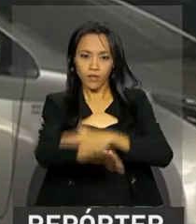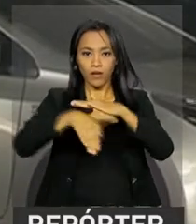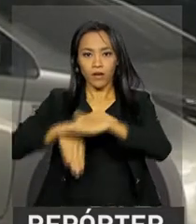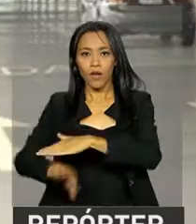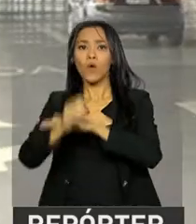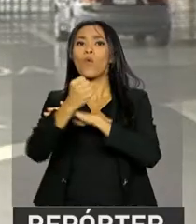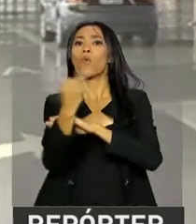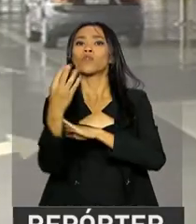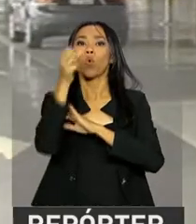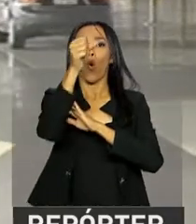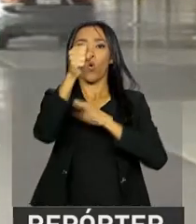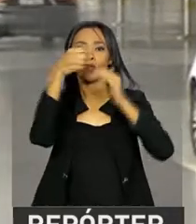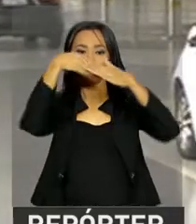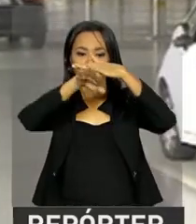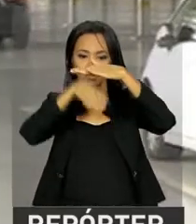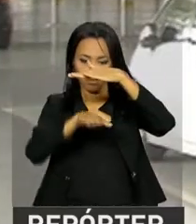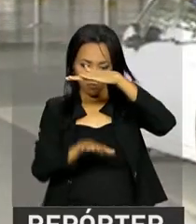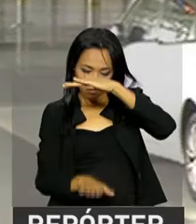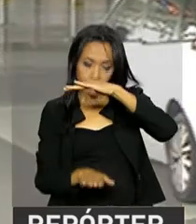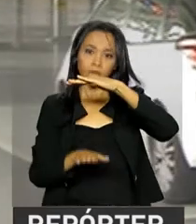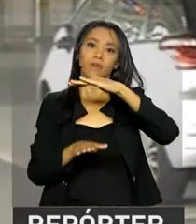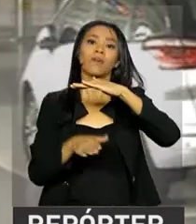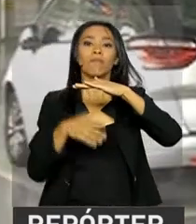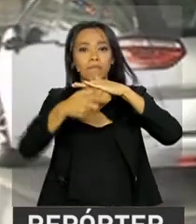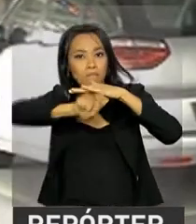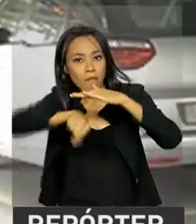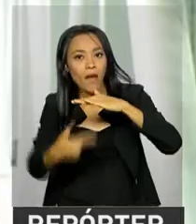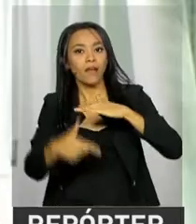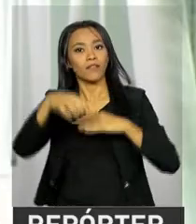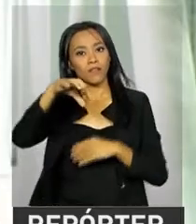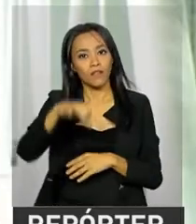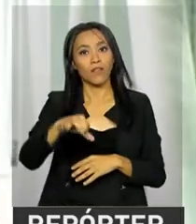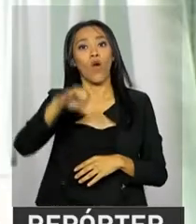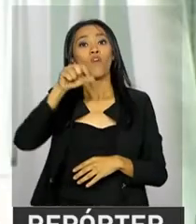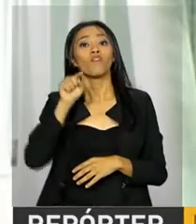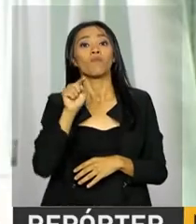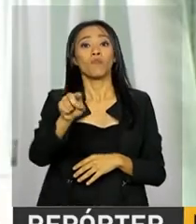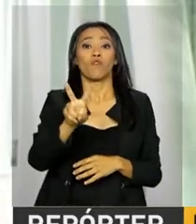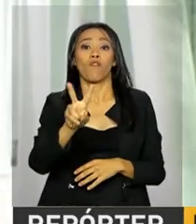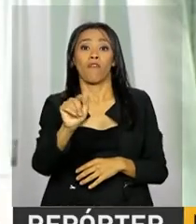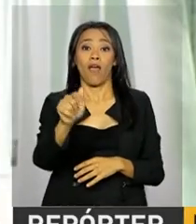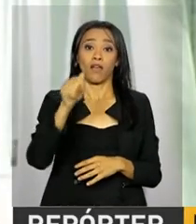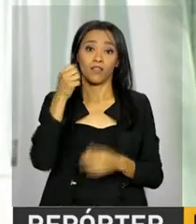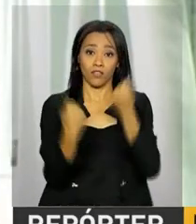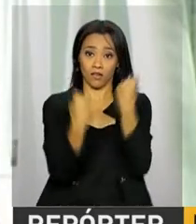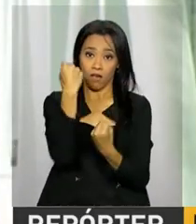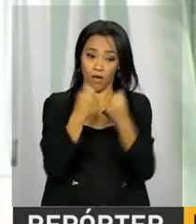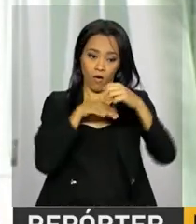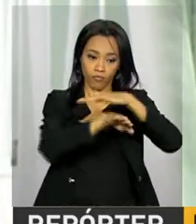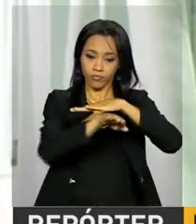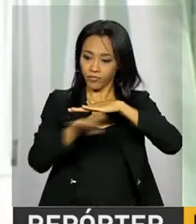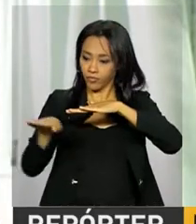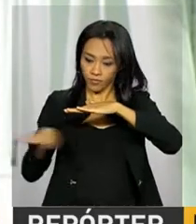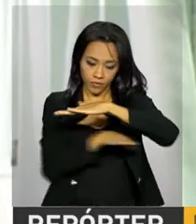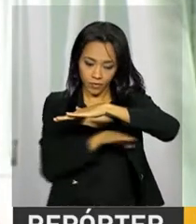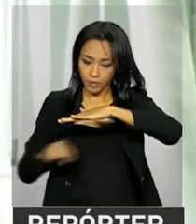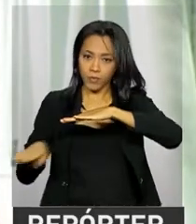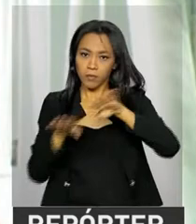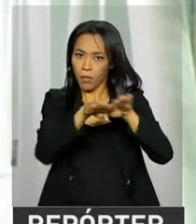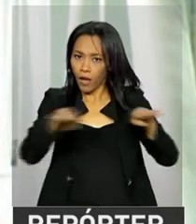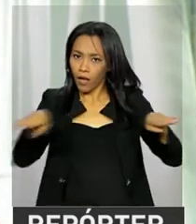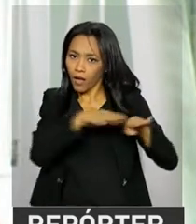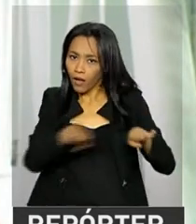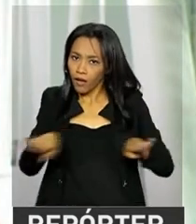pavimentos que ampliou para nove mil as vagas oferecidas isso tinha poucas zonas de estacionamento você tinha todos os